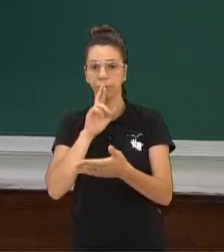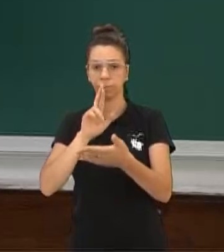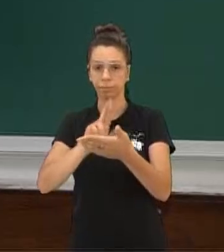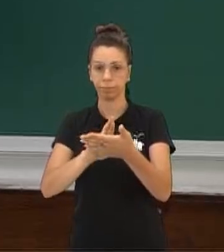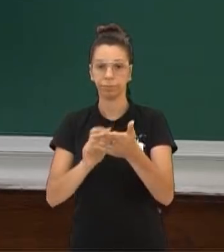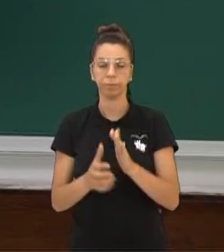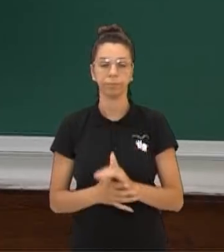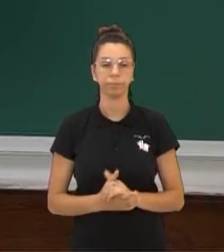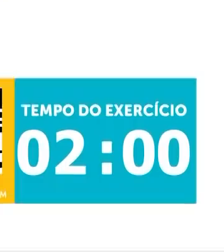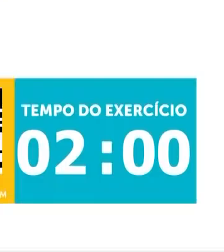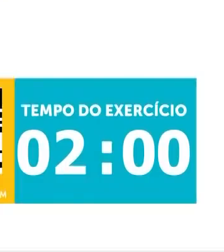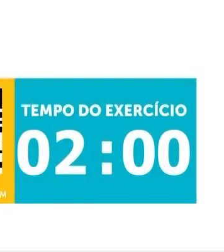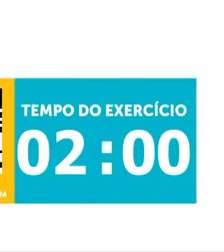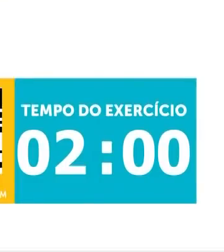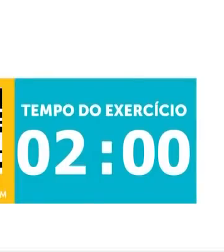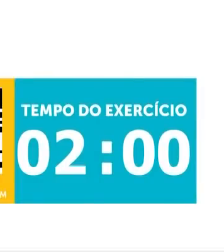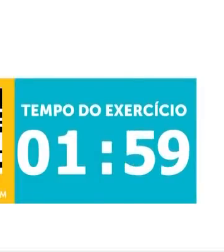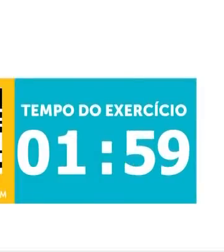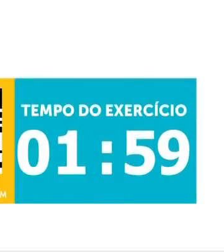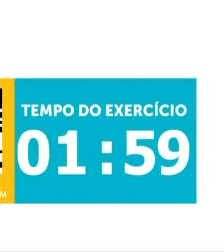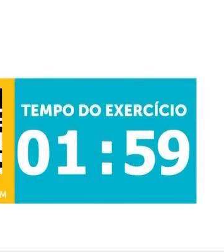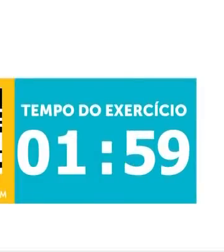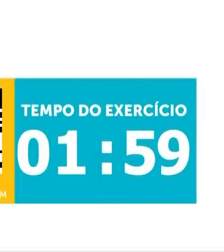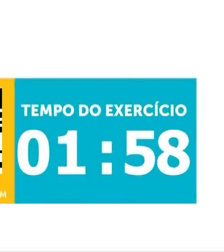possam responder.